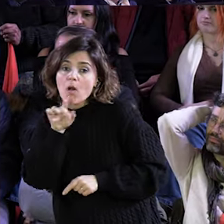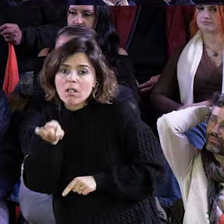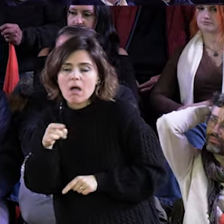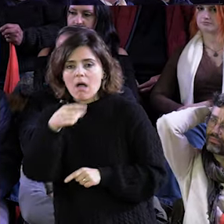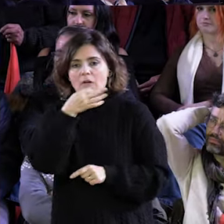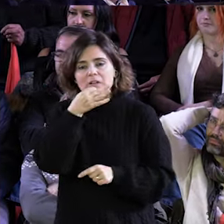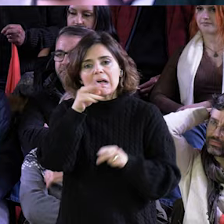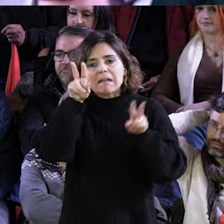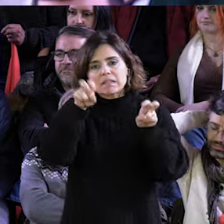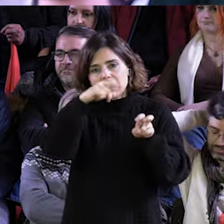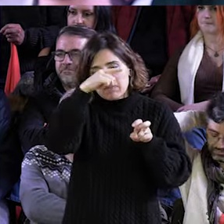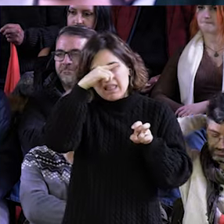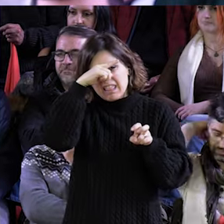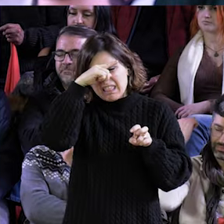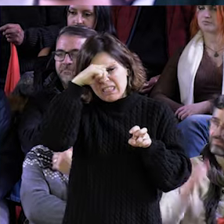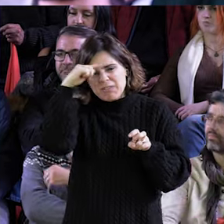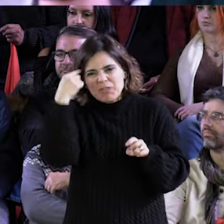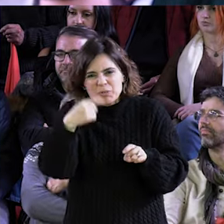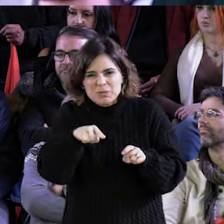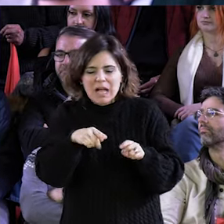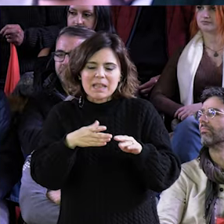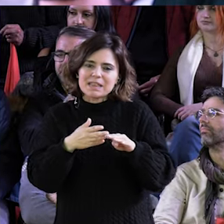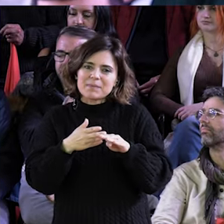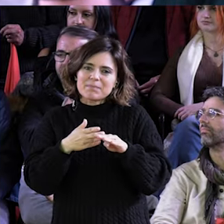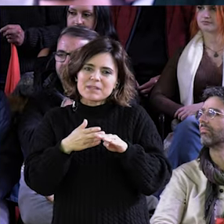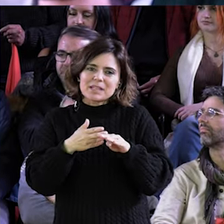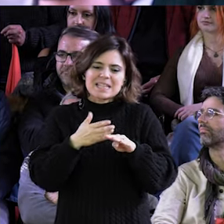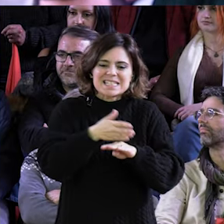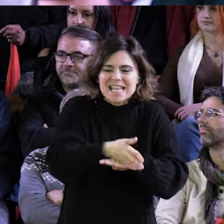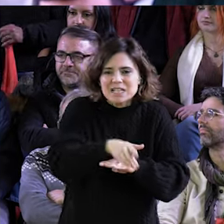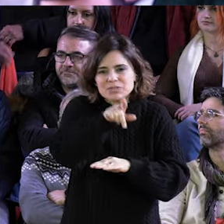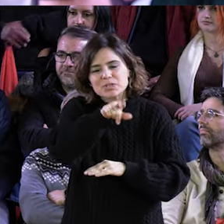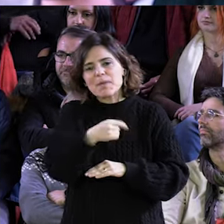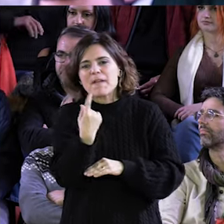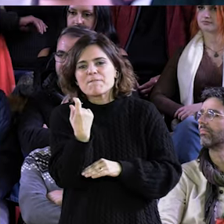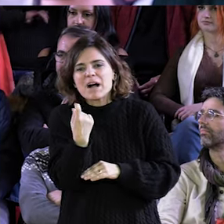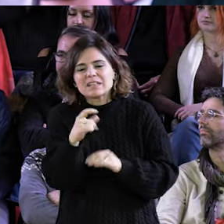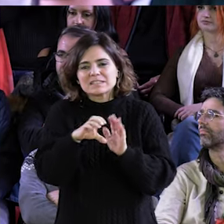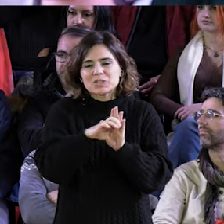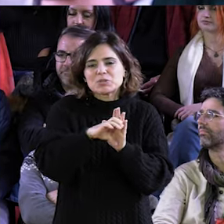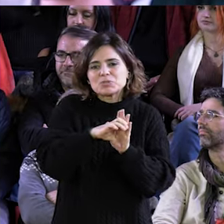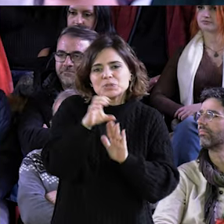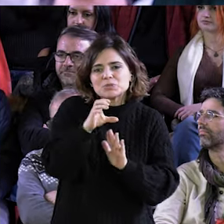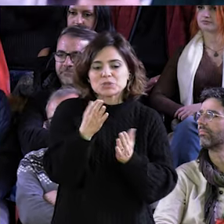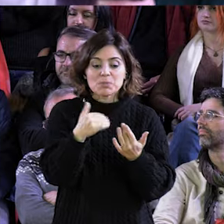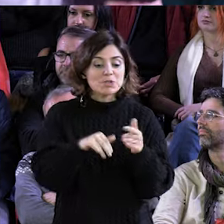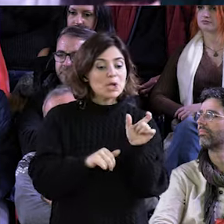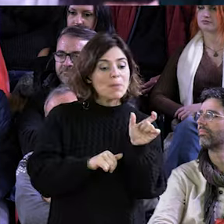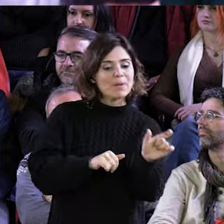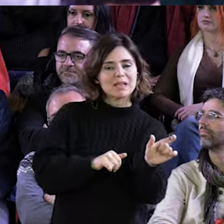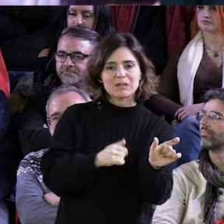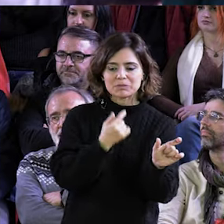da falta de condições e ainda assim a palavra que foi usada foi privilégio.